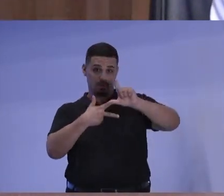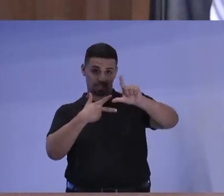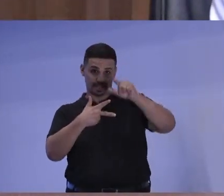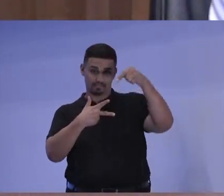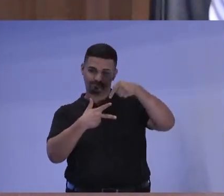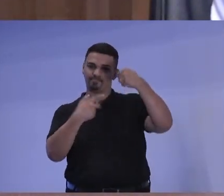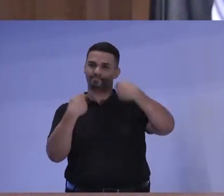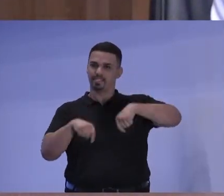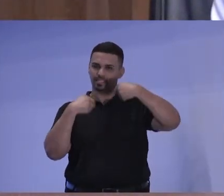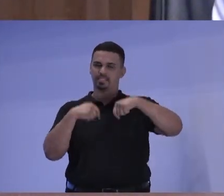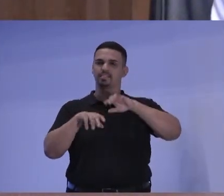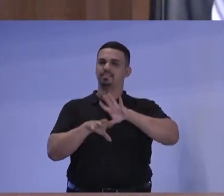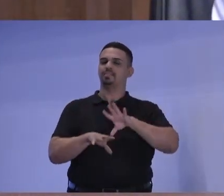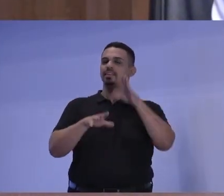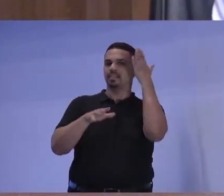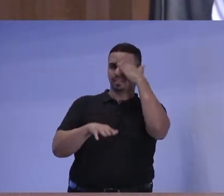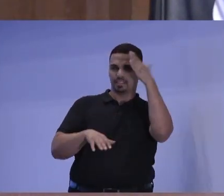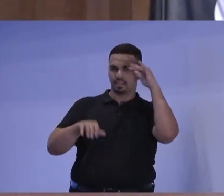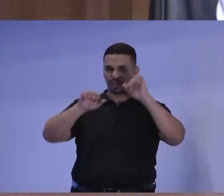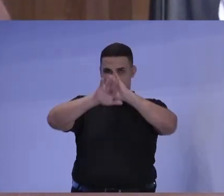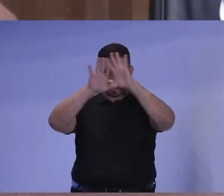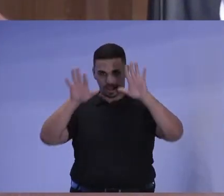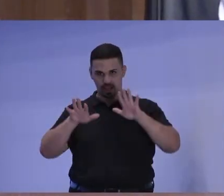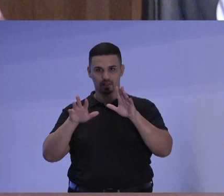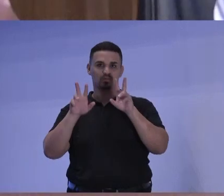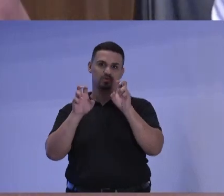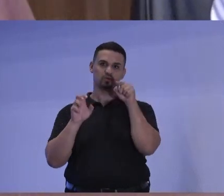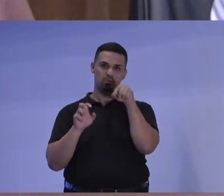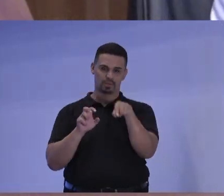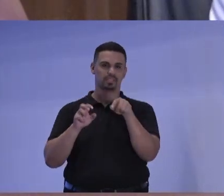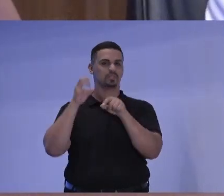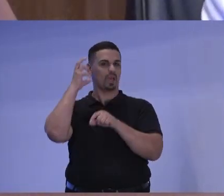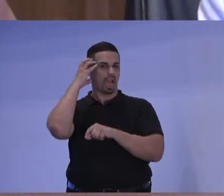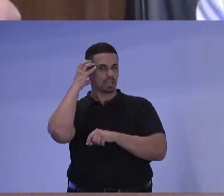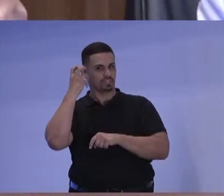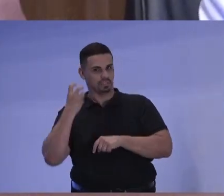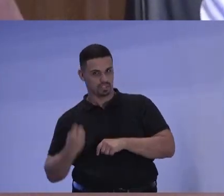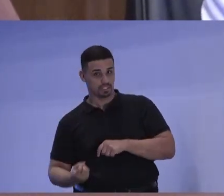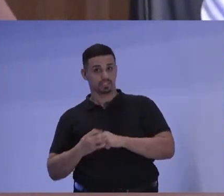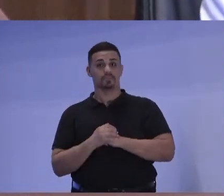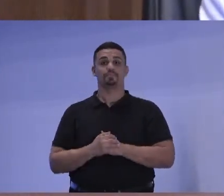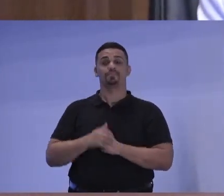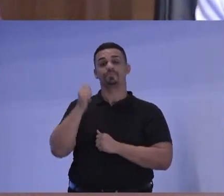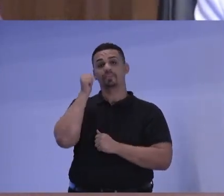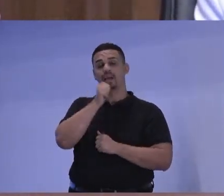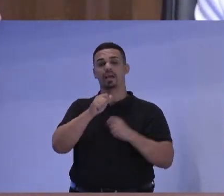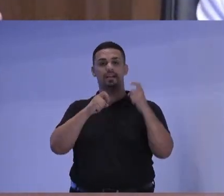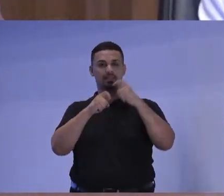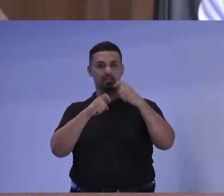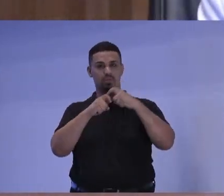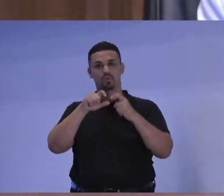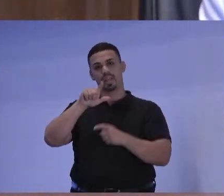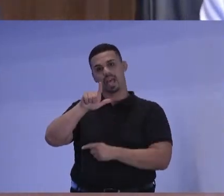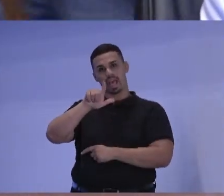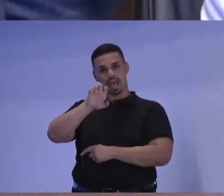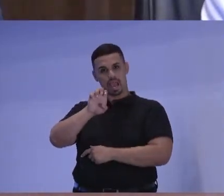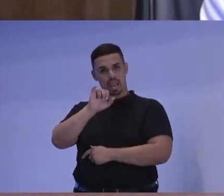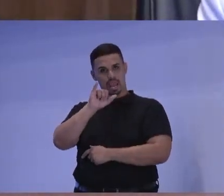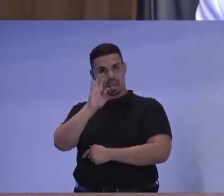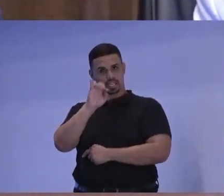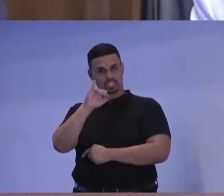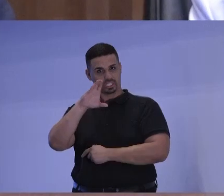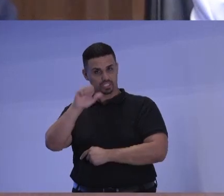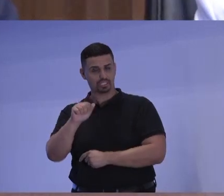gente avançou aqui na psoríase, né, doutora Letícia? A doutora Letícia, ela trouxe a temática da psoríase para nós também, que é uma temática